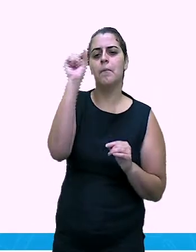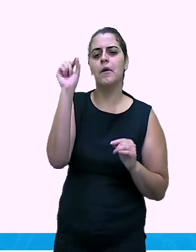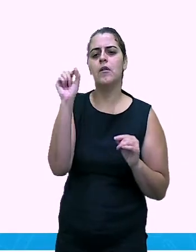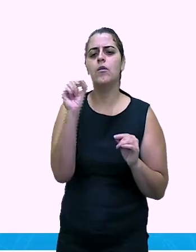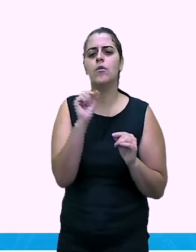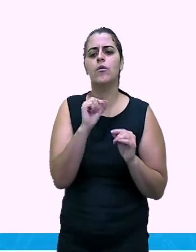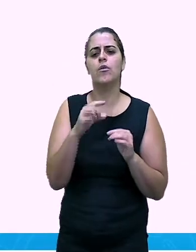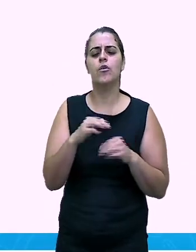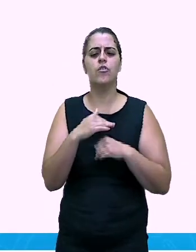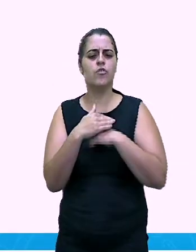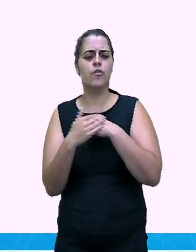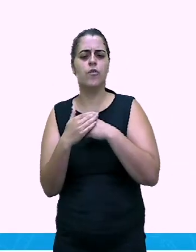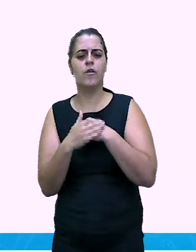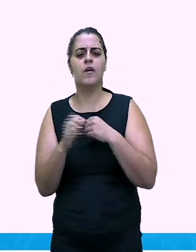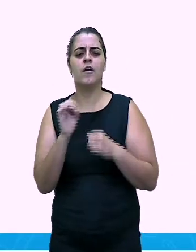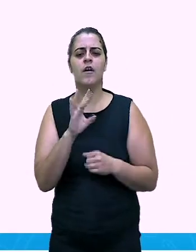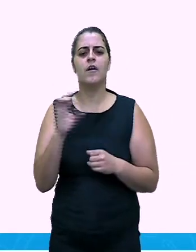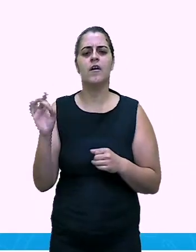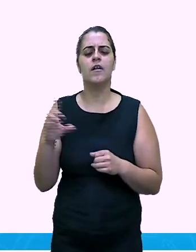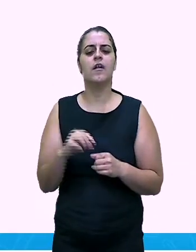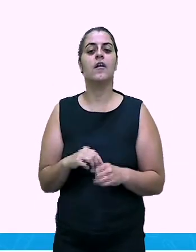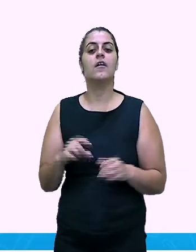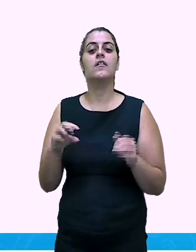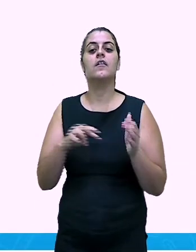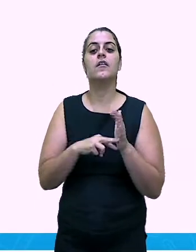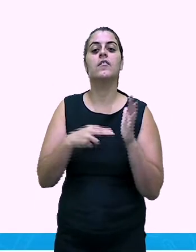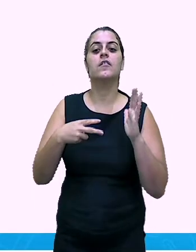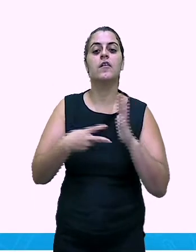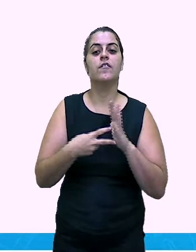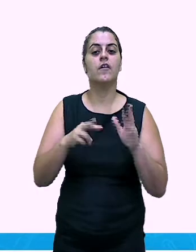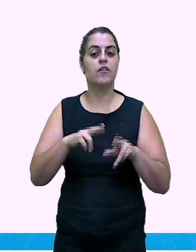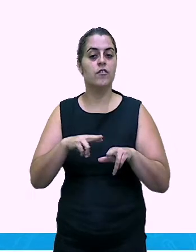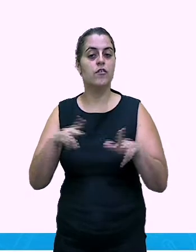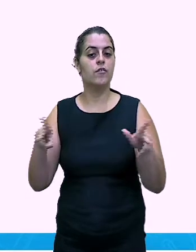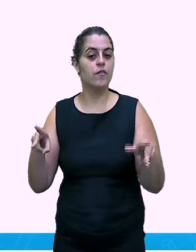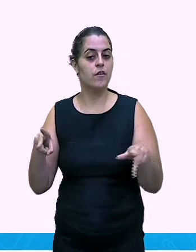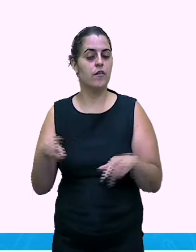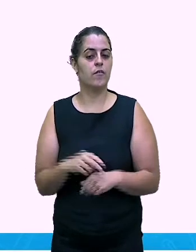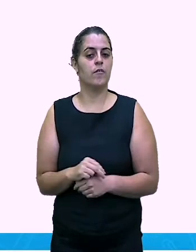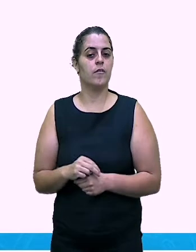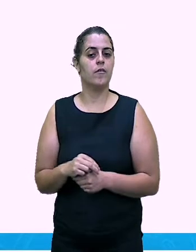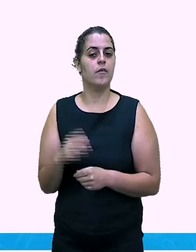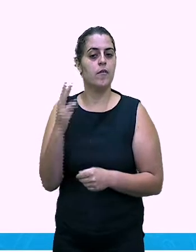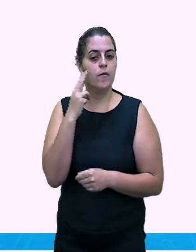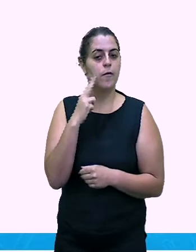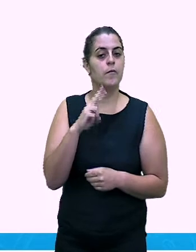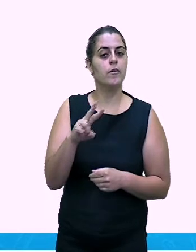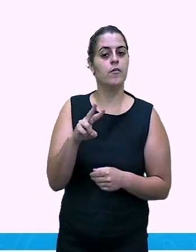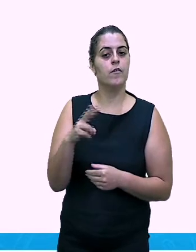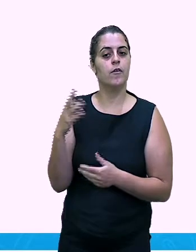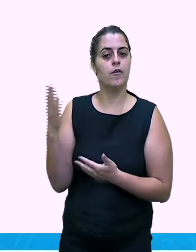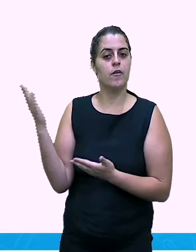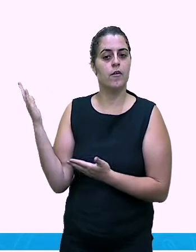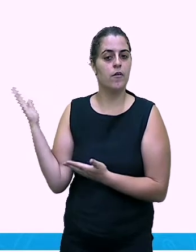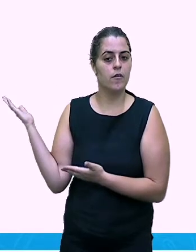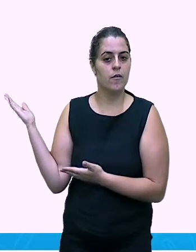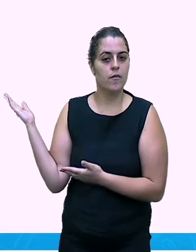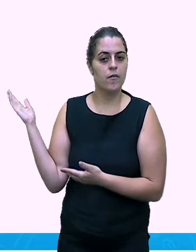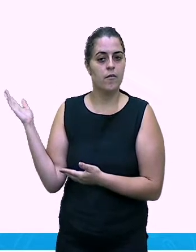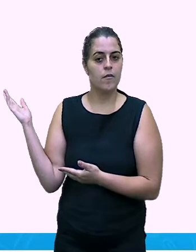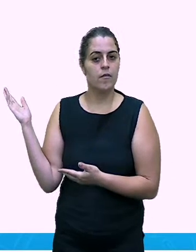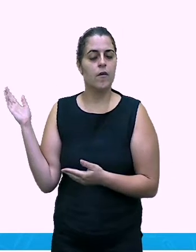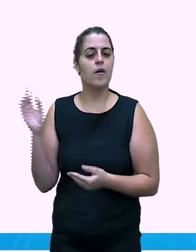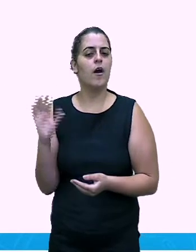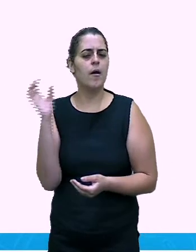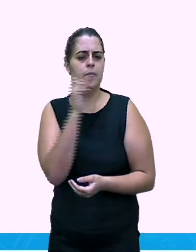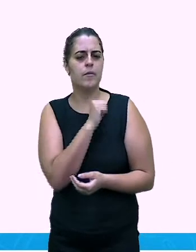conversa. Cada balão tem o seu significado na história em quadrinhos.